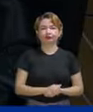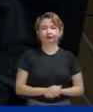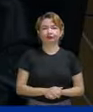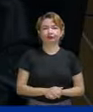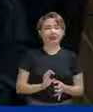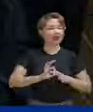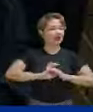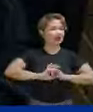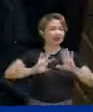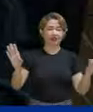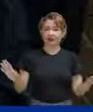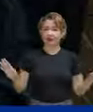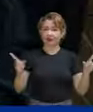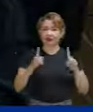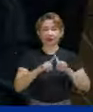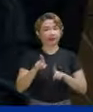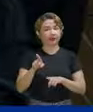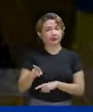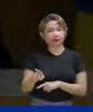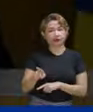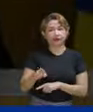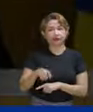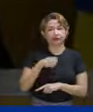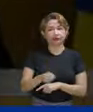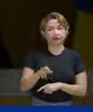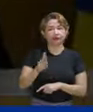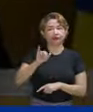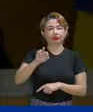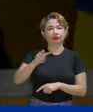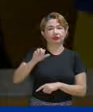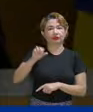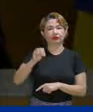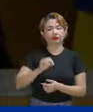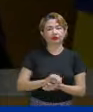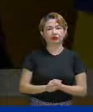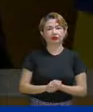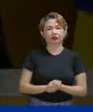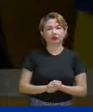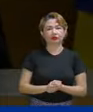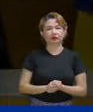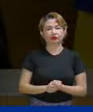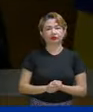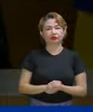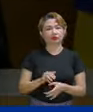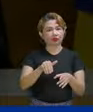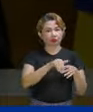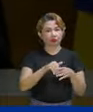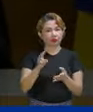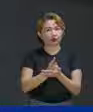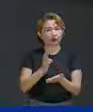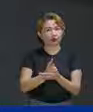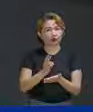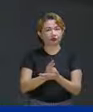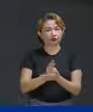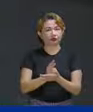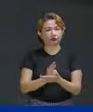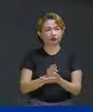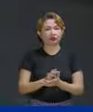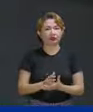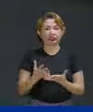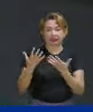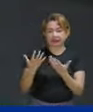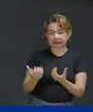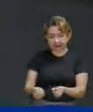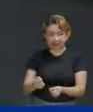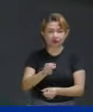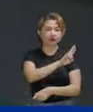Ele deixa livre. Mas o Rivaldo mantém o acordo. Qual é a diferença? É essa, doutora Tina. A essência é Fortemente rejeitar ou Marco Carmo